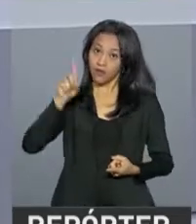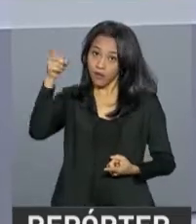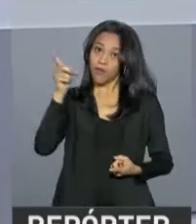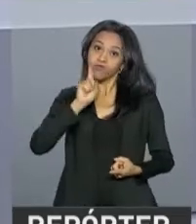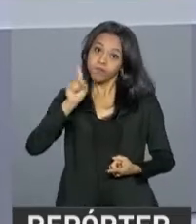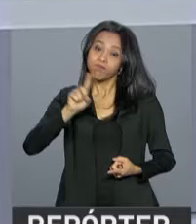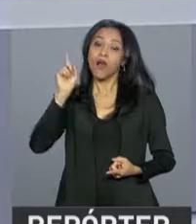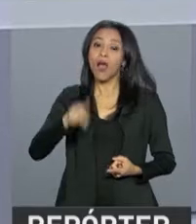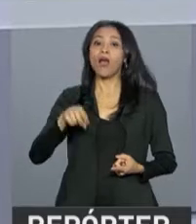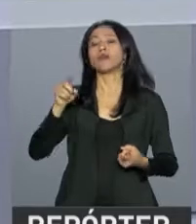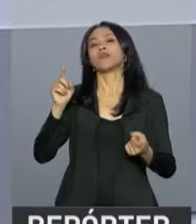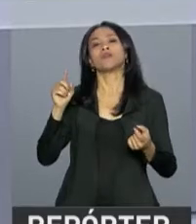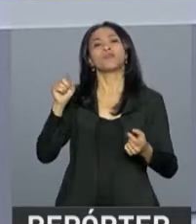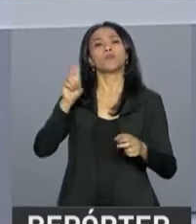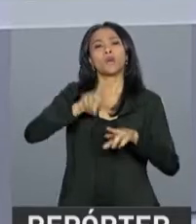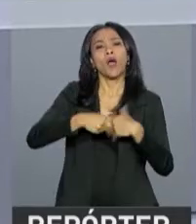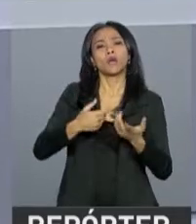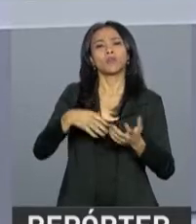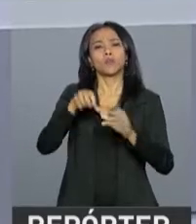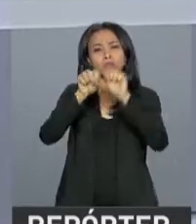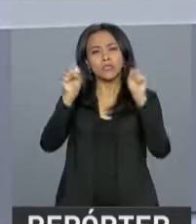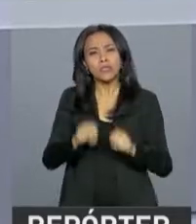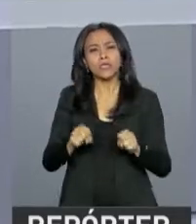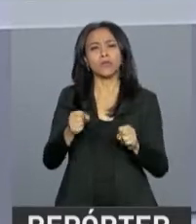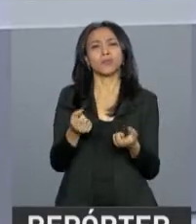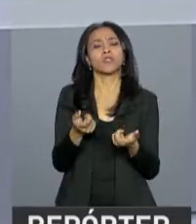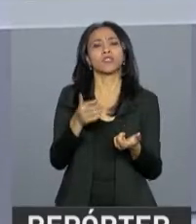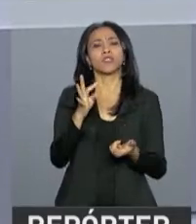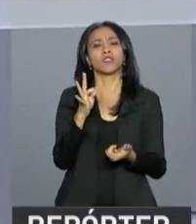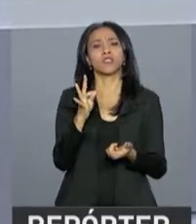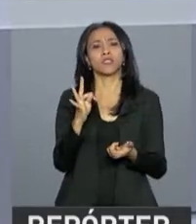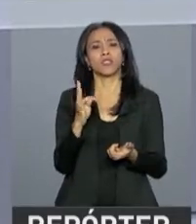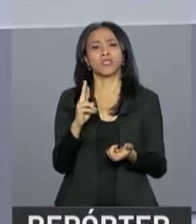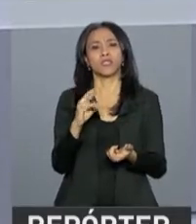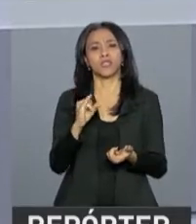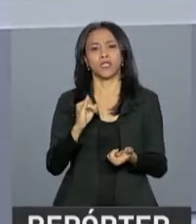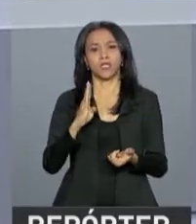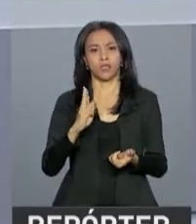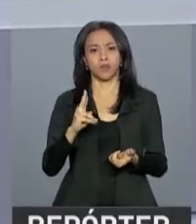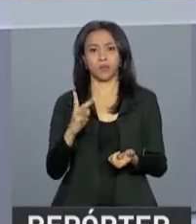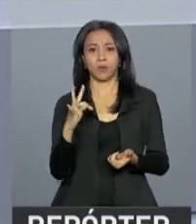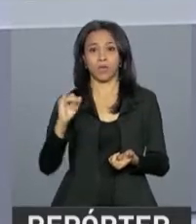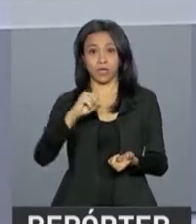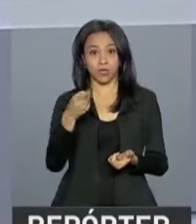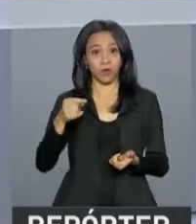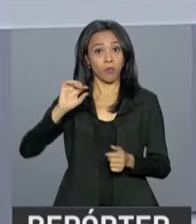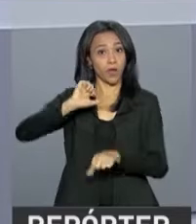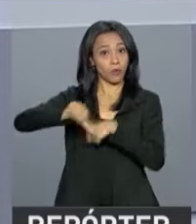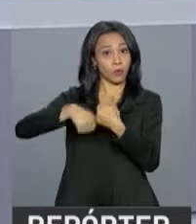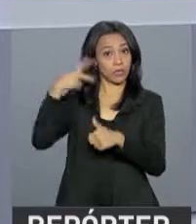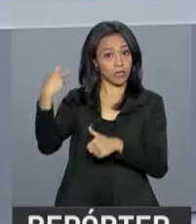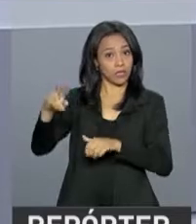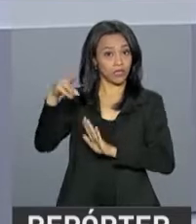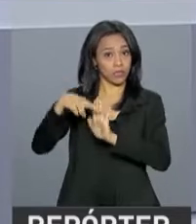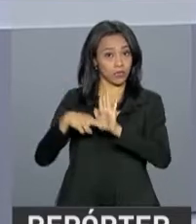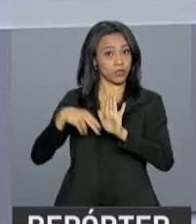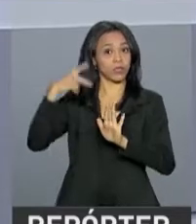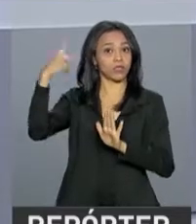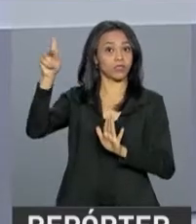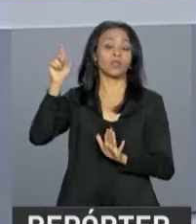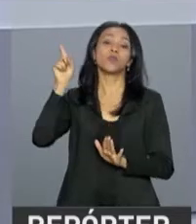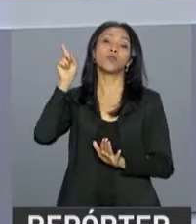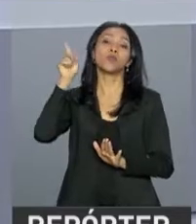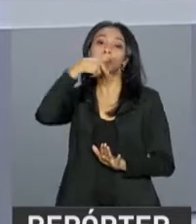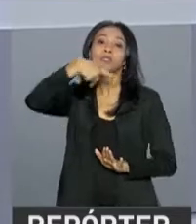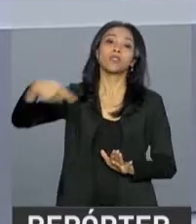das mudanças no sistema de tributação norte-americano, com a reforma feita pelo presidente Donald Trump em dezembro de 2017. A